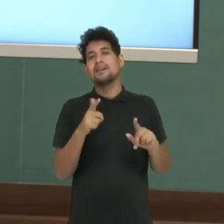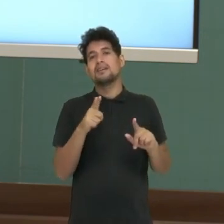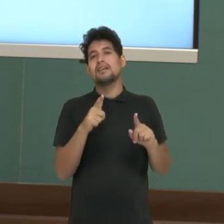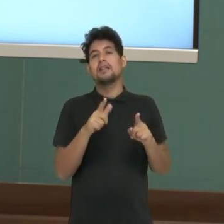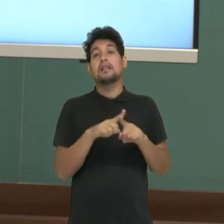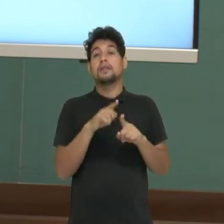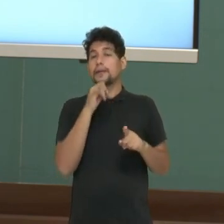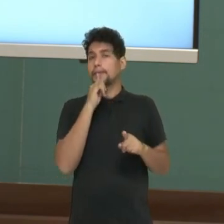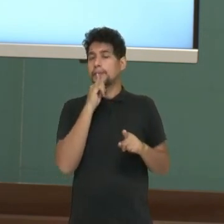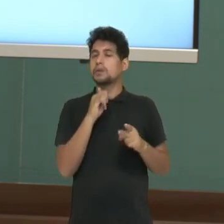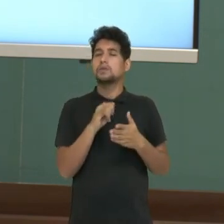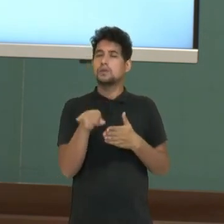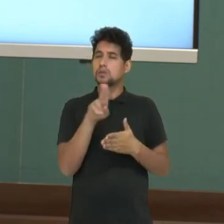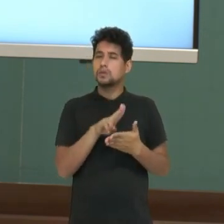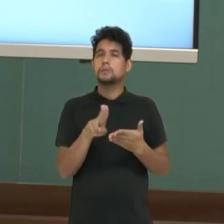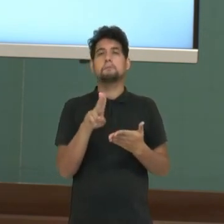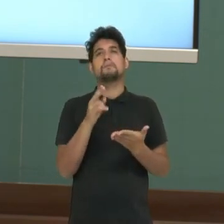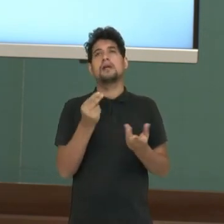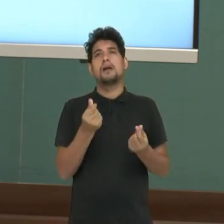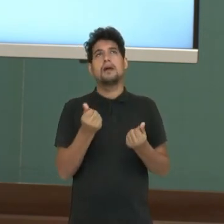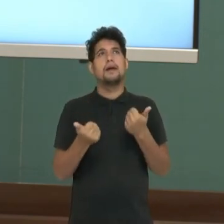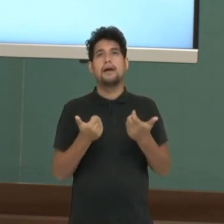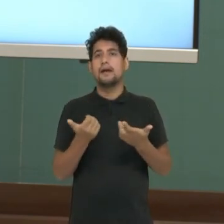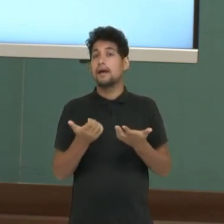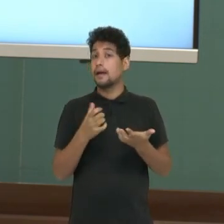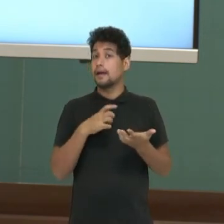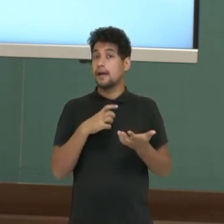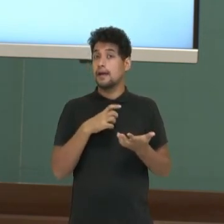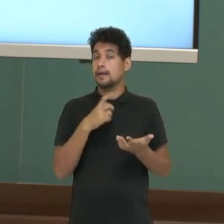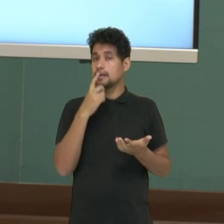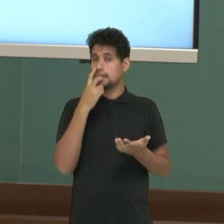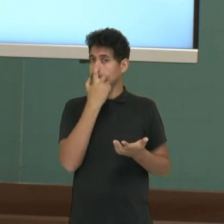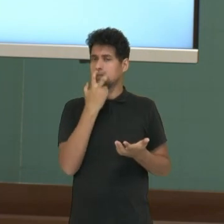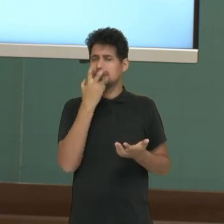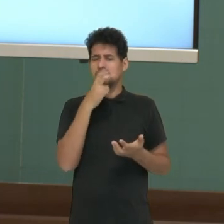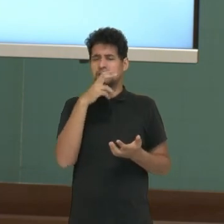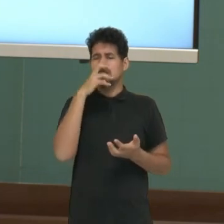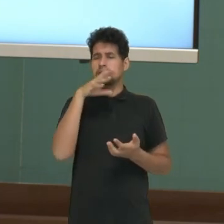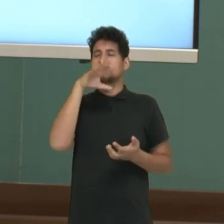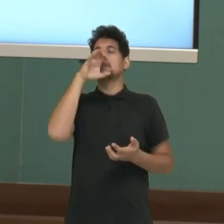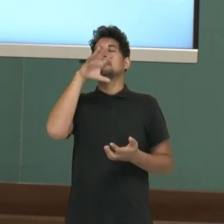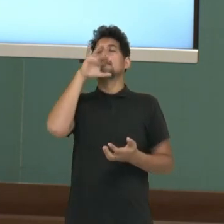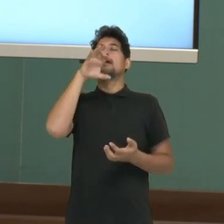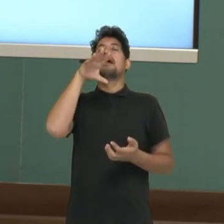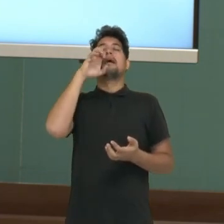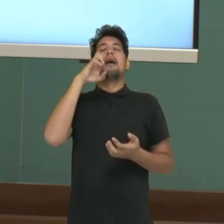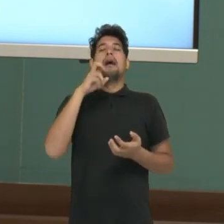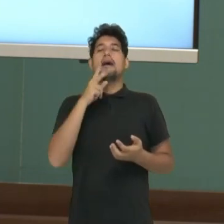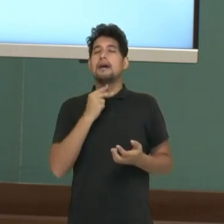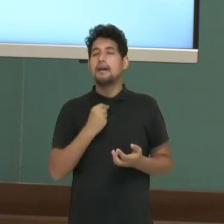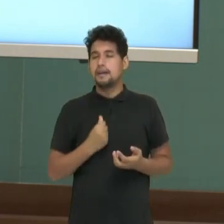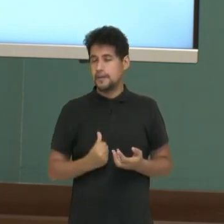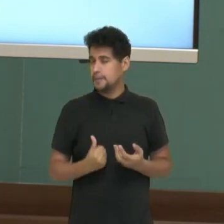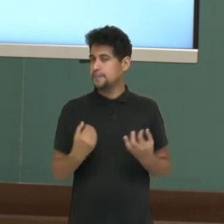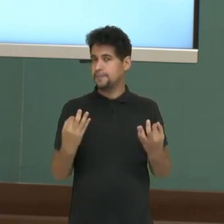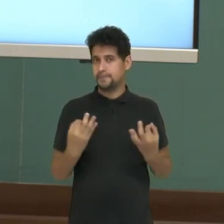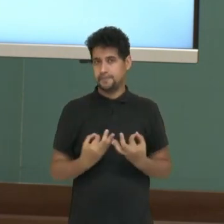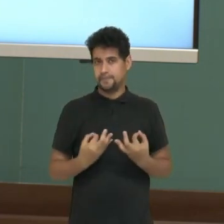anticongestionantes, né? Aqueles que tiram, por exemplo, né, o nariz congestionado, assim por diante, as vias aéreas